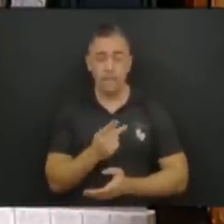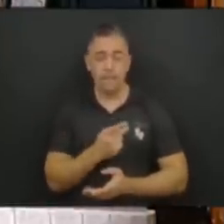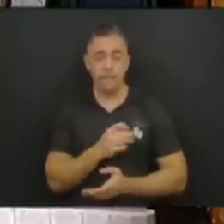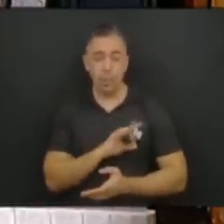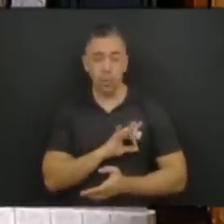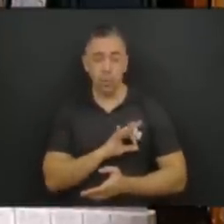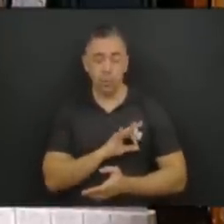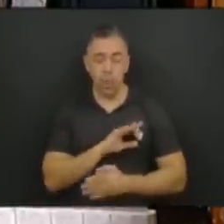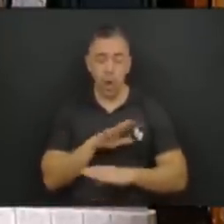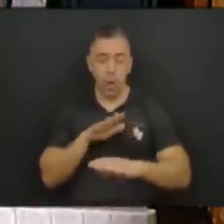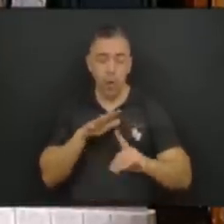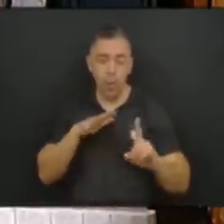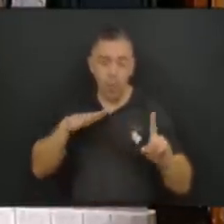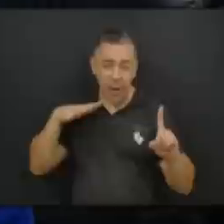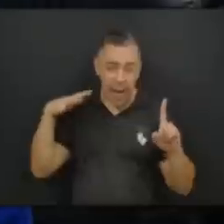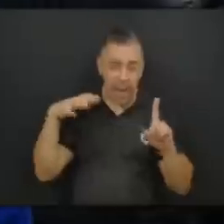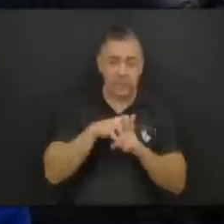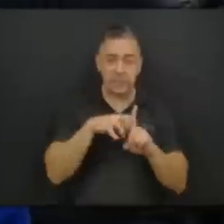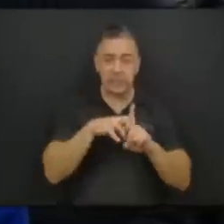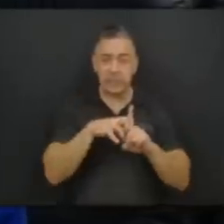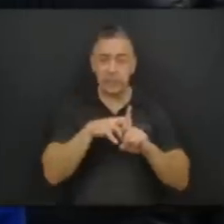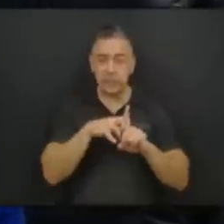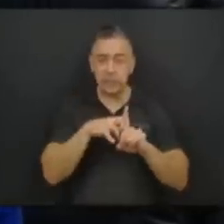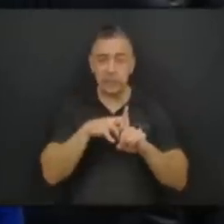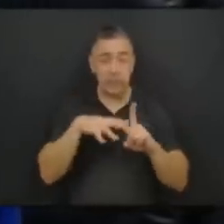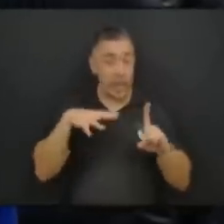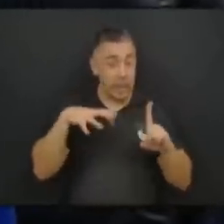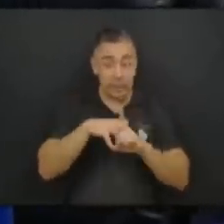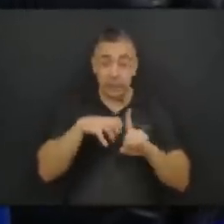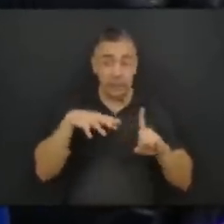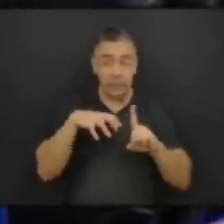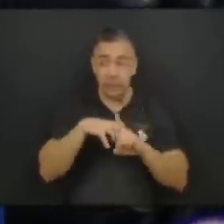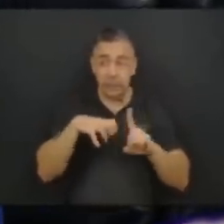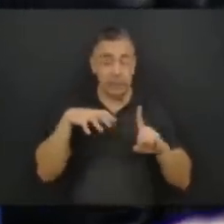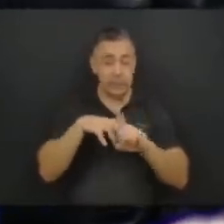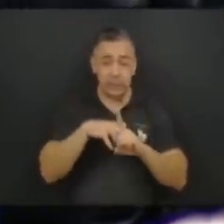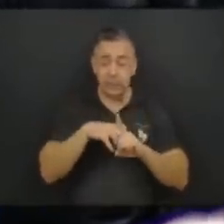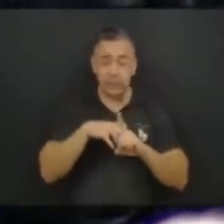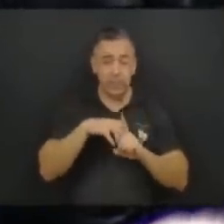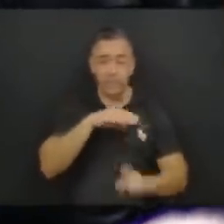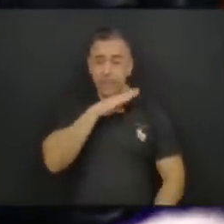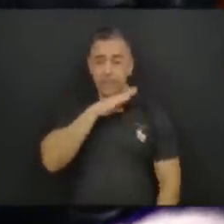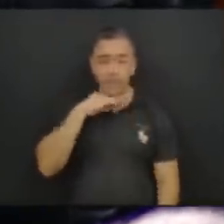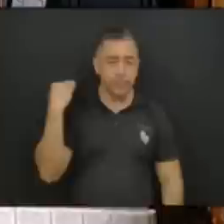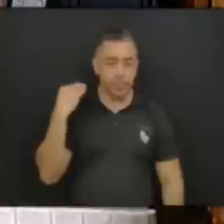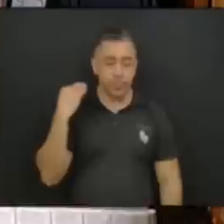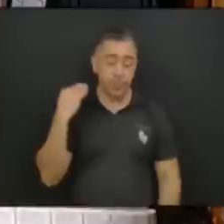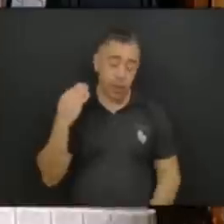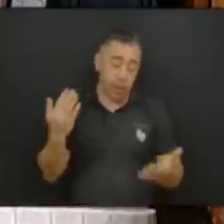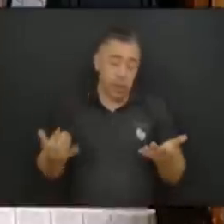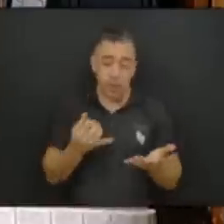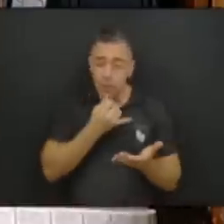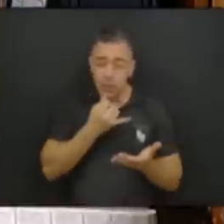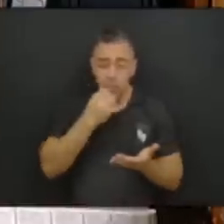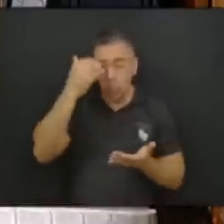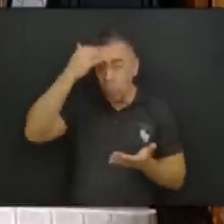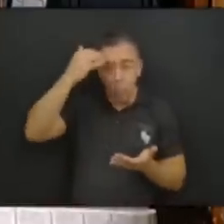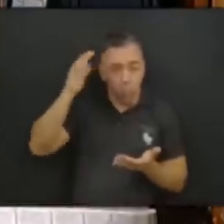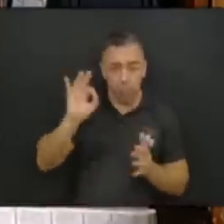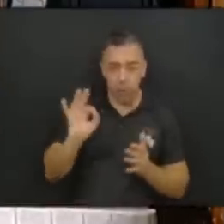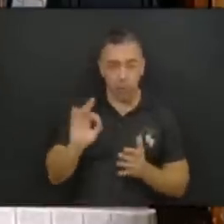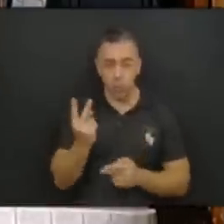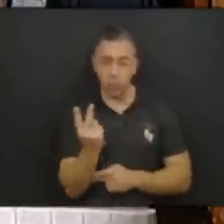que sofreram um acidente em um acidente nada mais é do acidente fatal triste mas o acidente não é culpa de